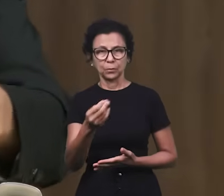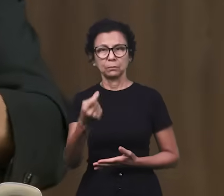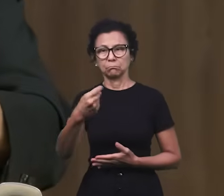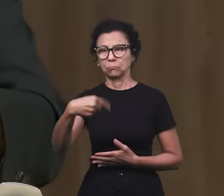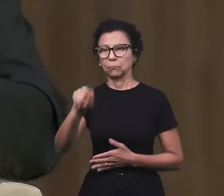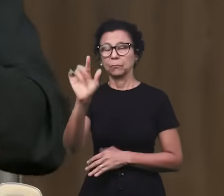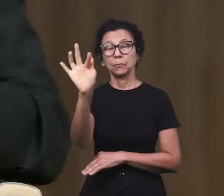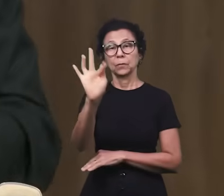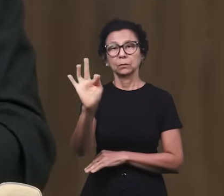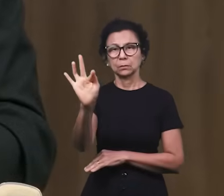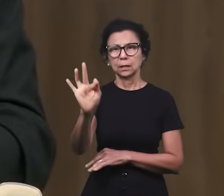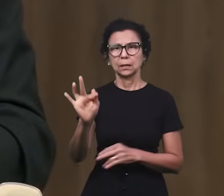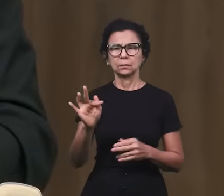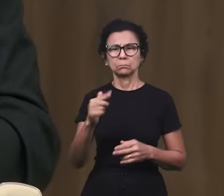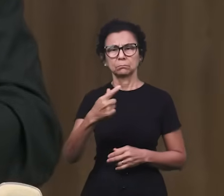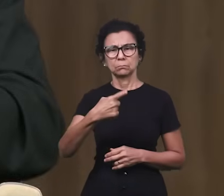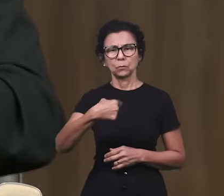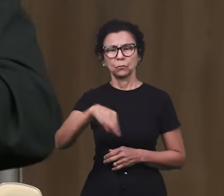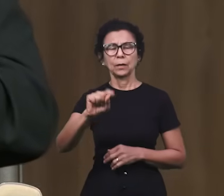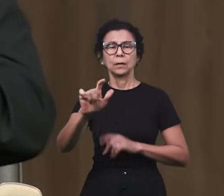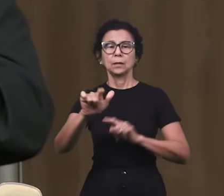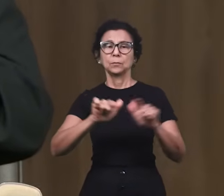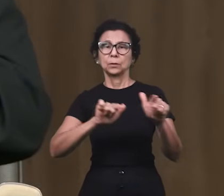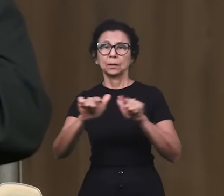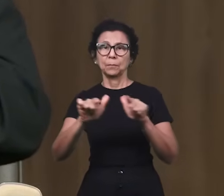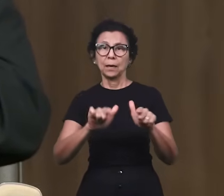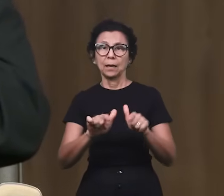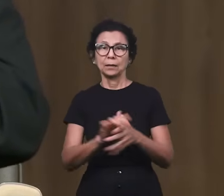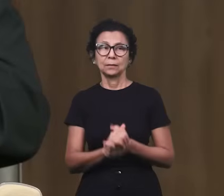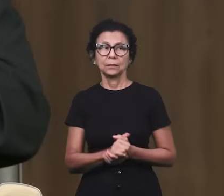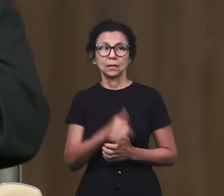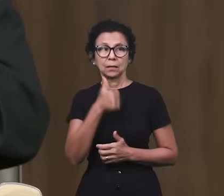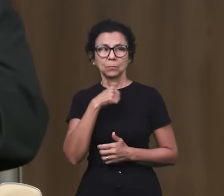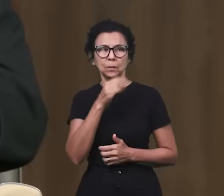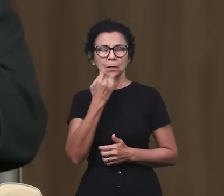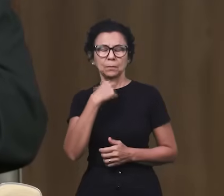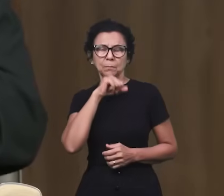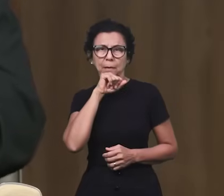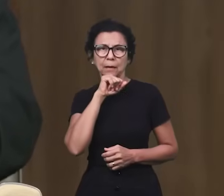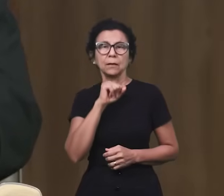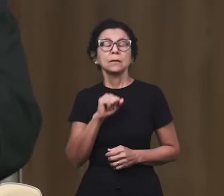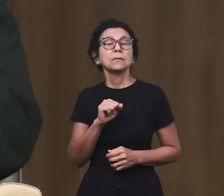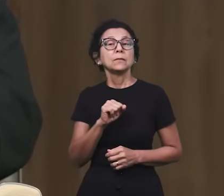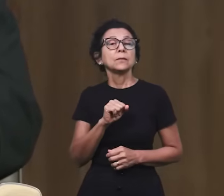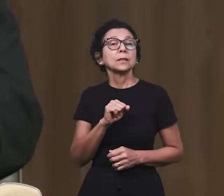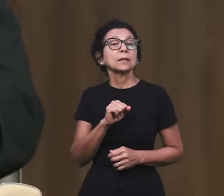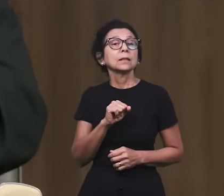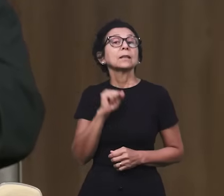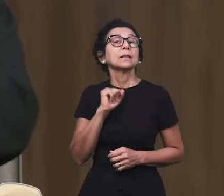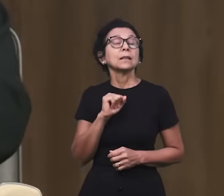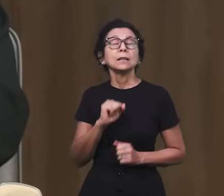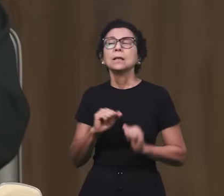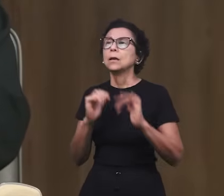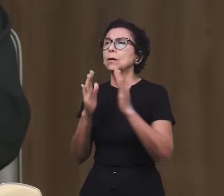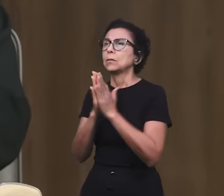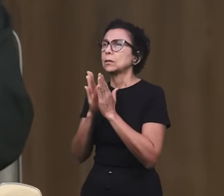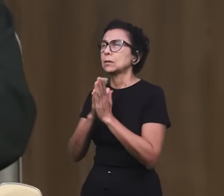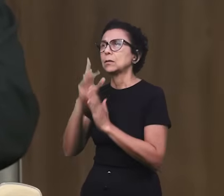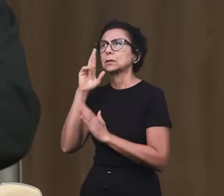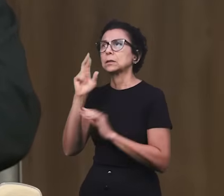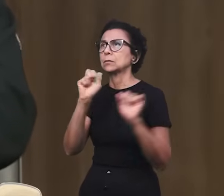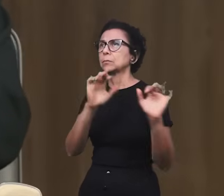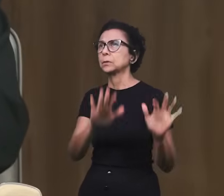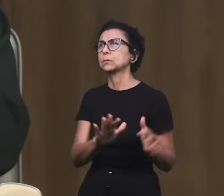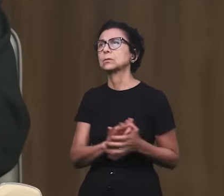para um trabalho, nós pais temos que ficar aqui na retaguarda, clamando, Glória a Senhor, Jesus. guarda, abençoa a